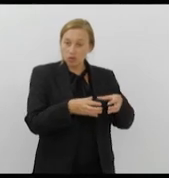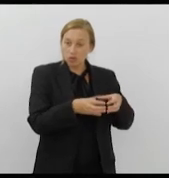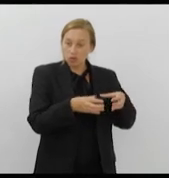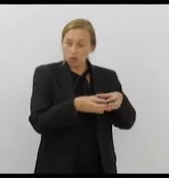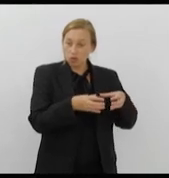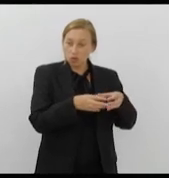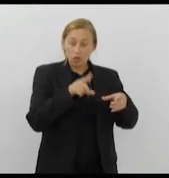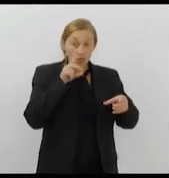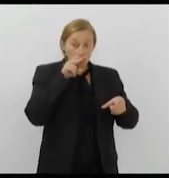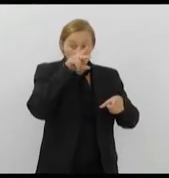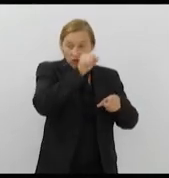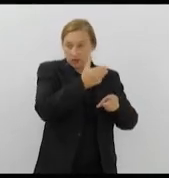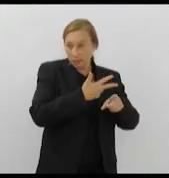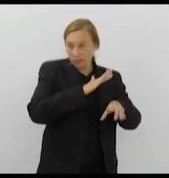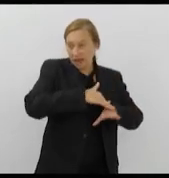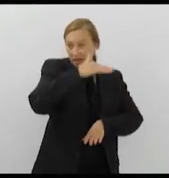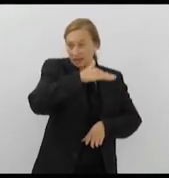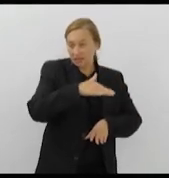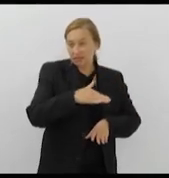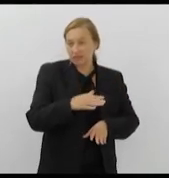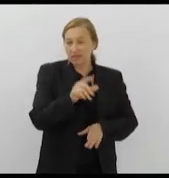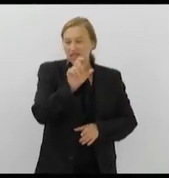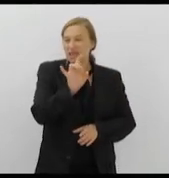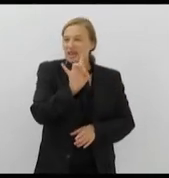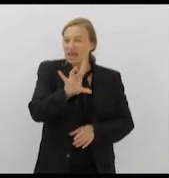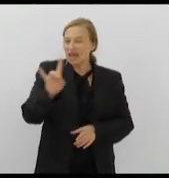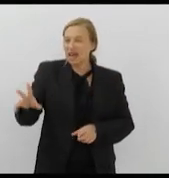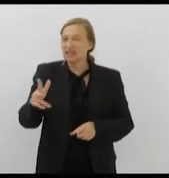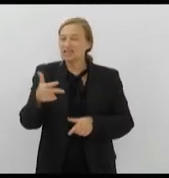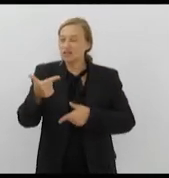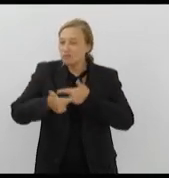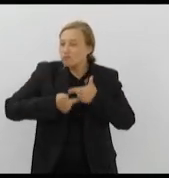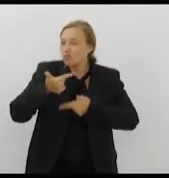para isso. Cada peleja, cada vitória